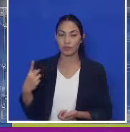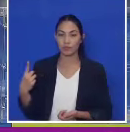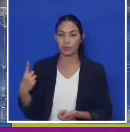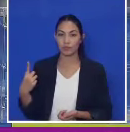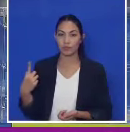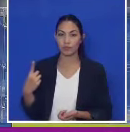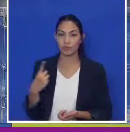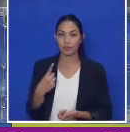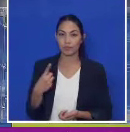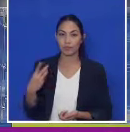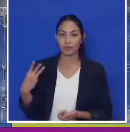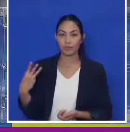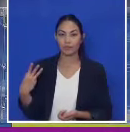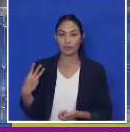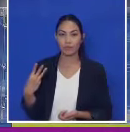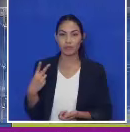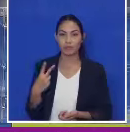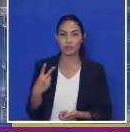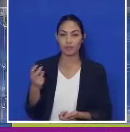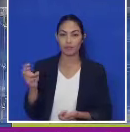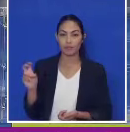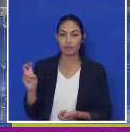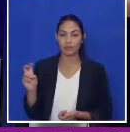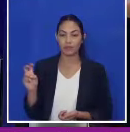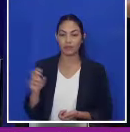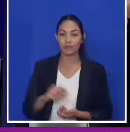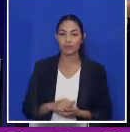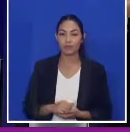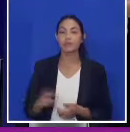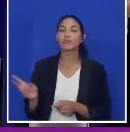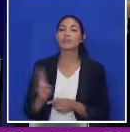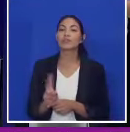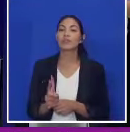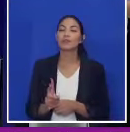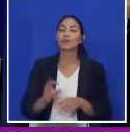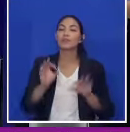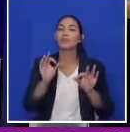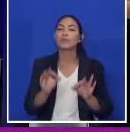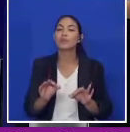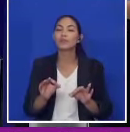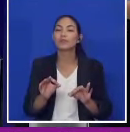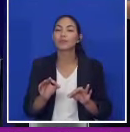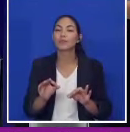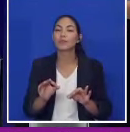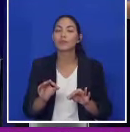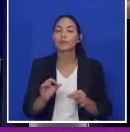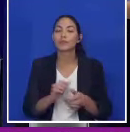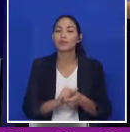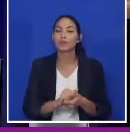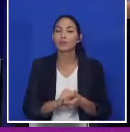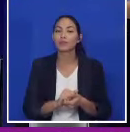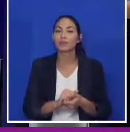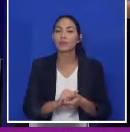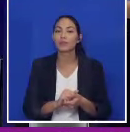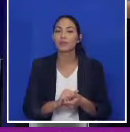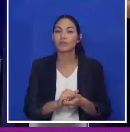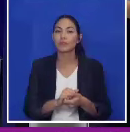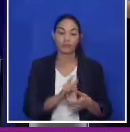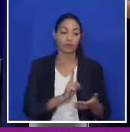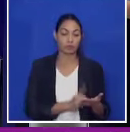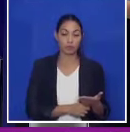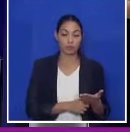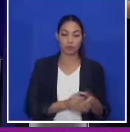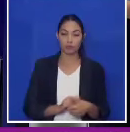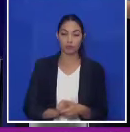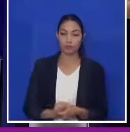21, 13 e 25. Os auditores confirmam os 15 números sorteados na Loto Fácil?